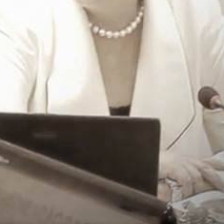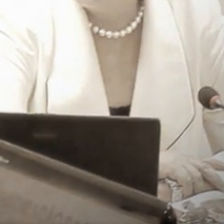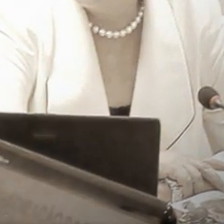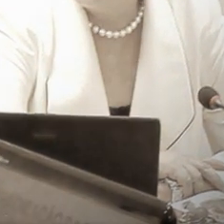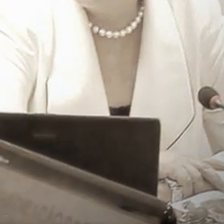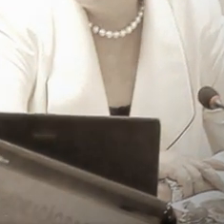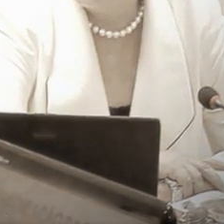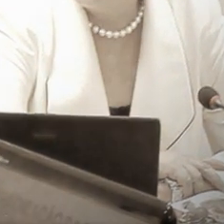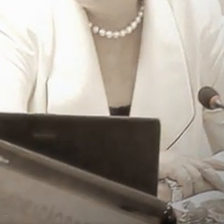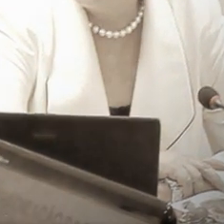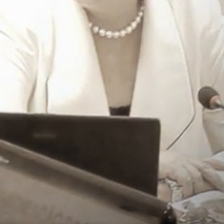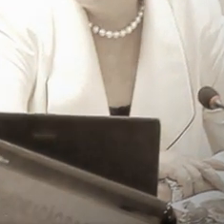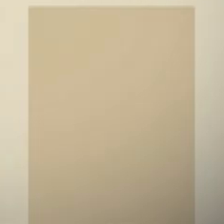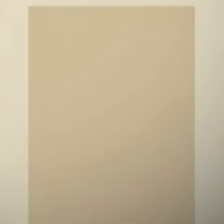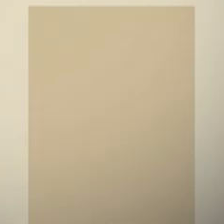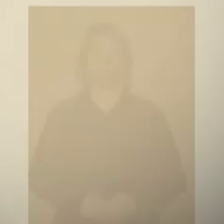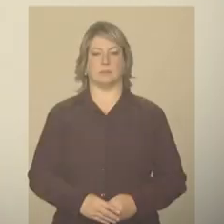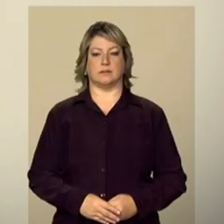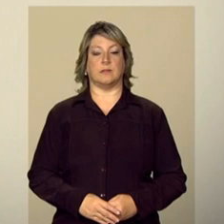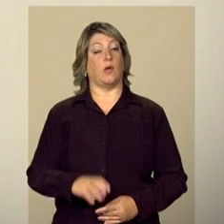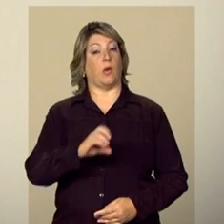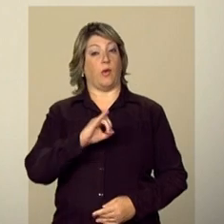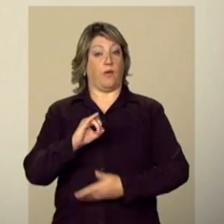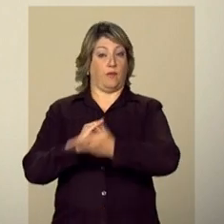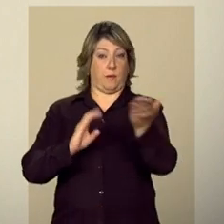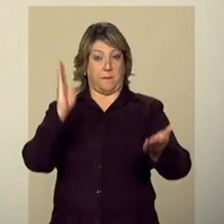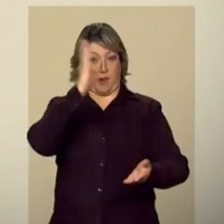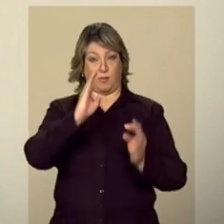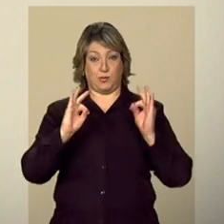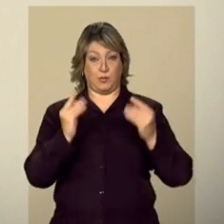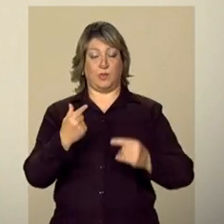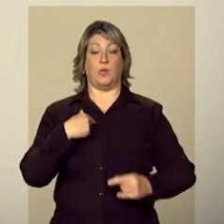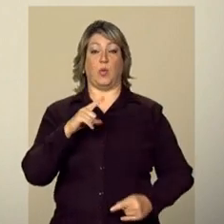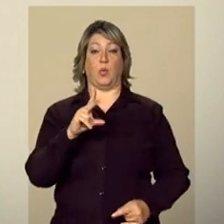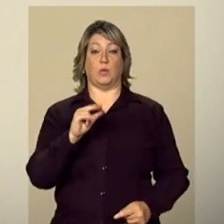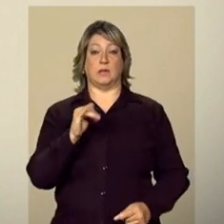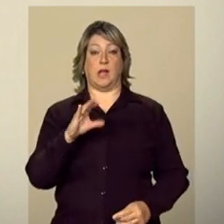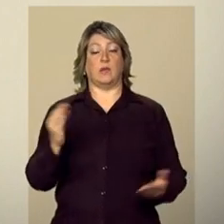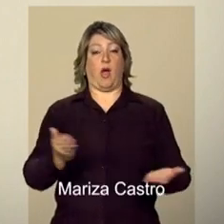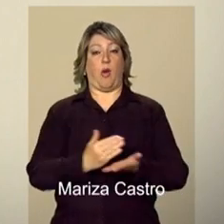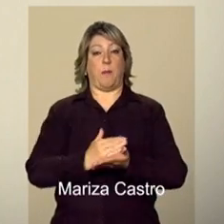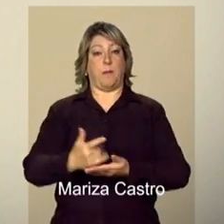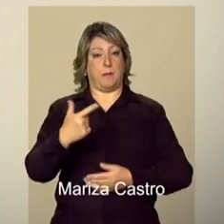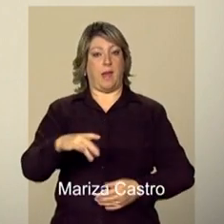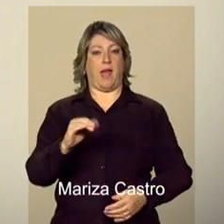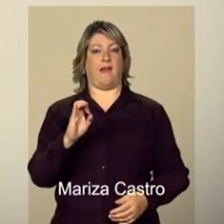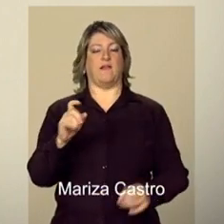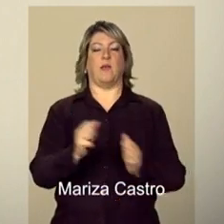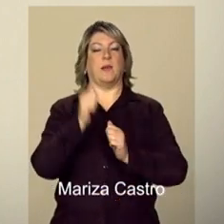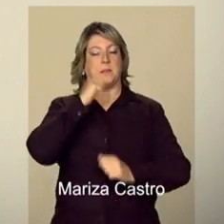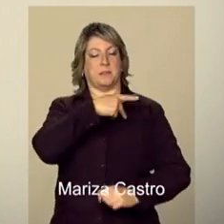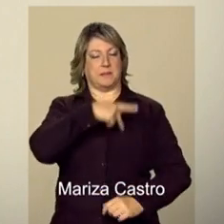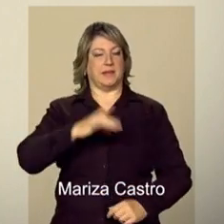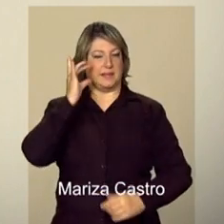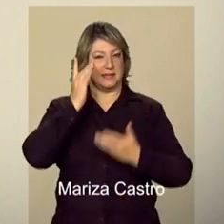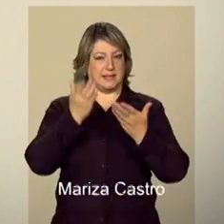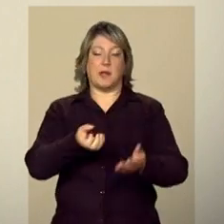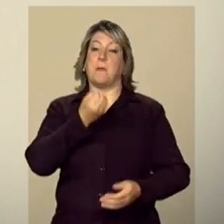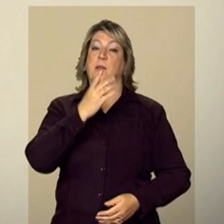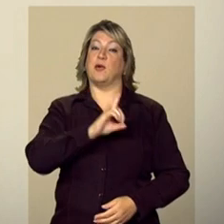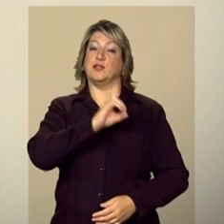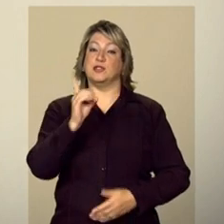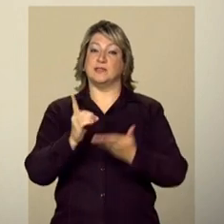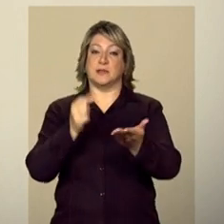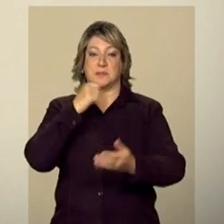café com a Presidenta Olá você em todo Brasil eu sou o Luciano Seixas e começa agora mais um café com a presidenta Dilma Bom